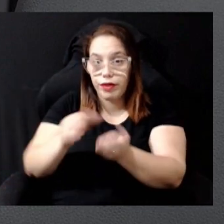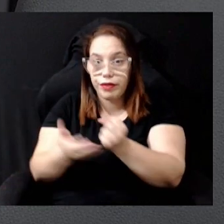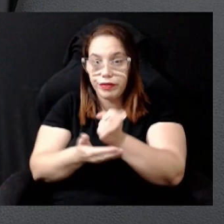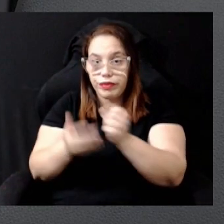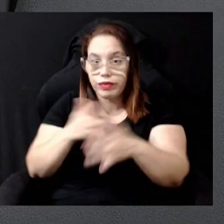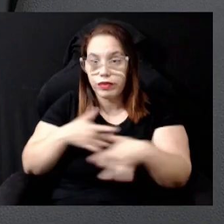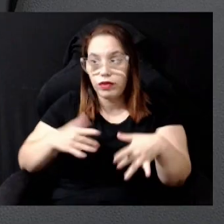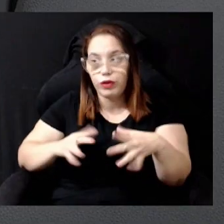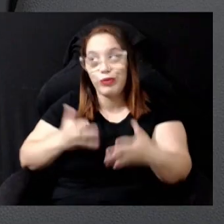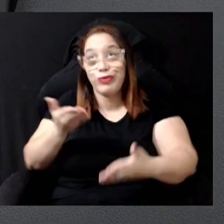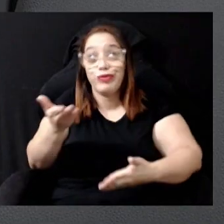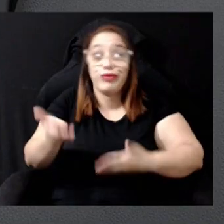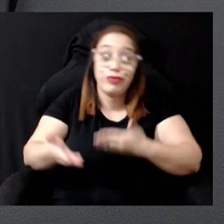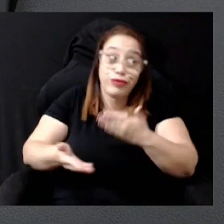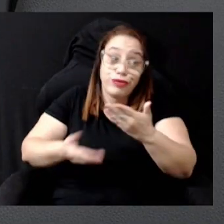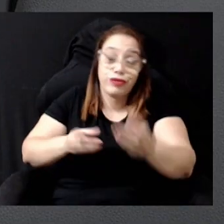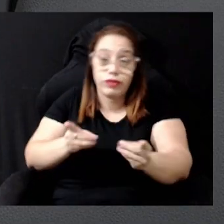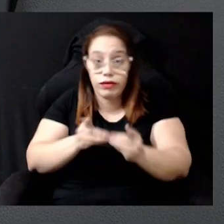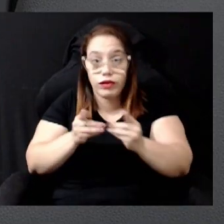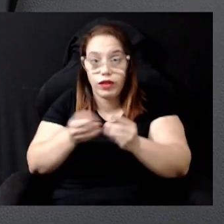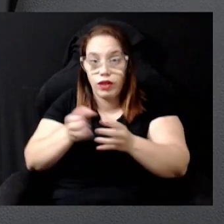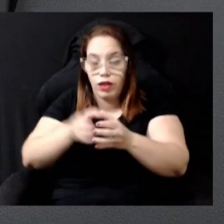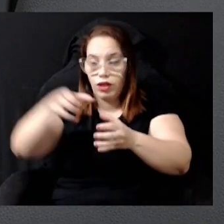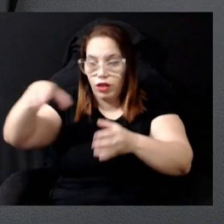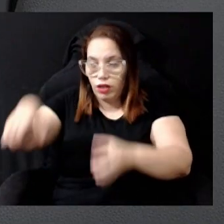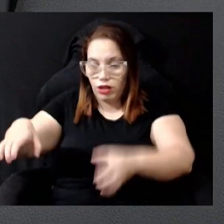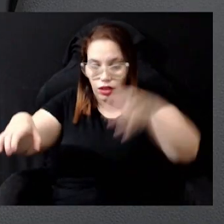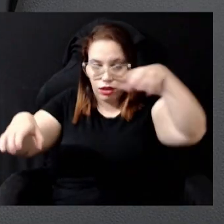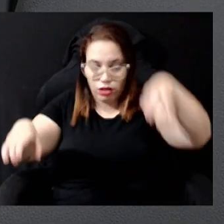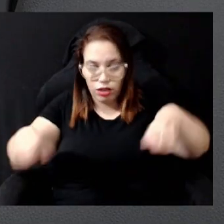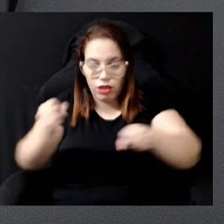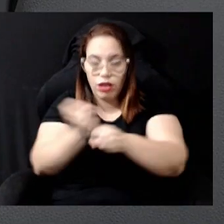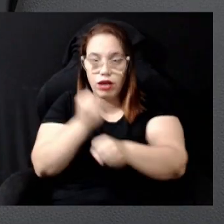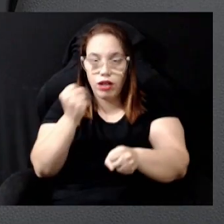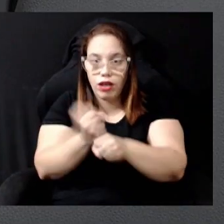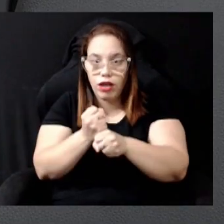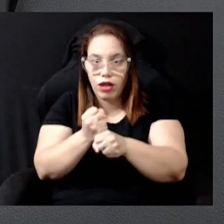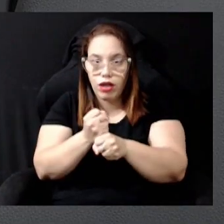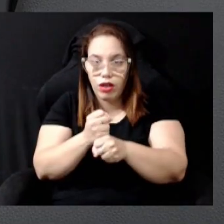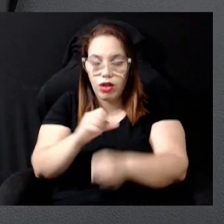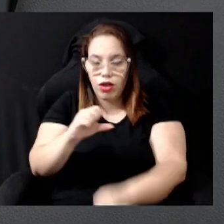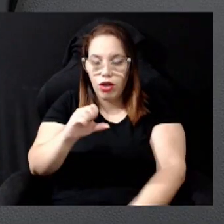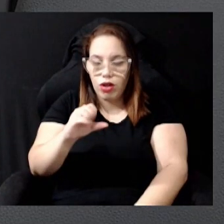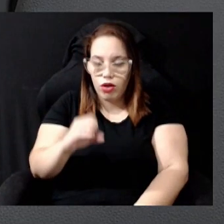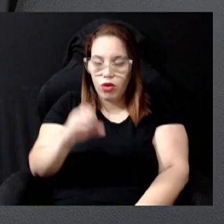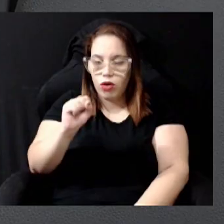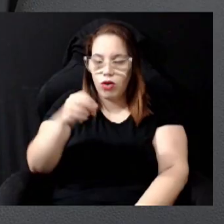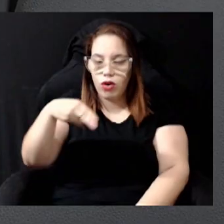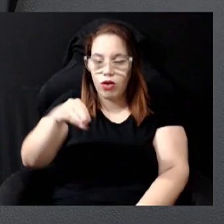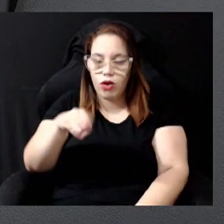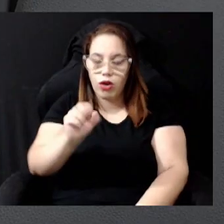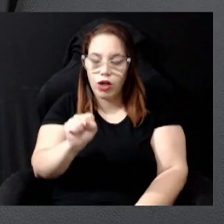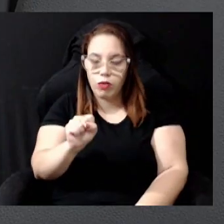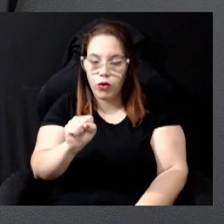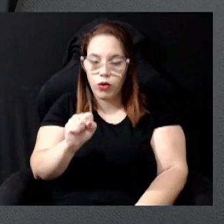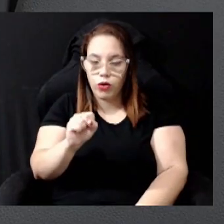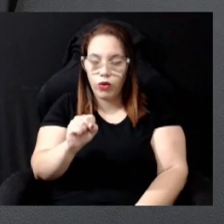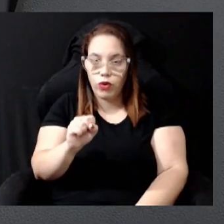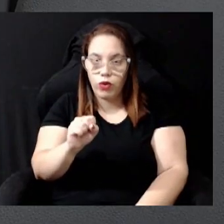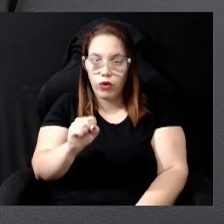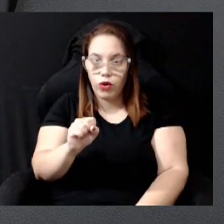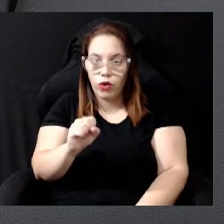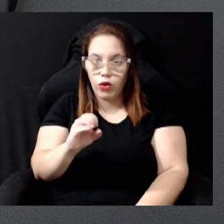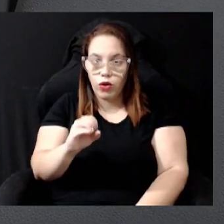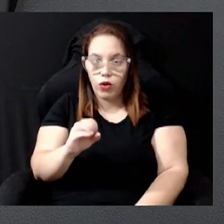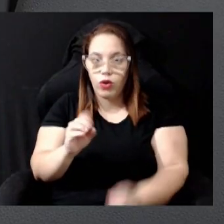Então foi desmembrado e foi construído no Cosmos, né, o Centro de Saúde Cosmos Sírios, que é para atender um